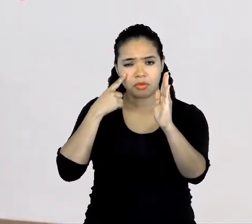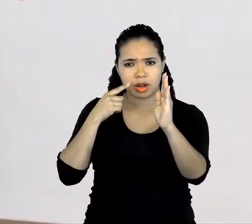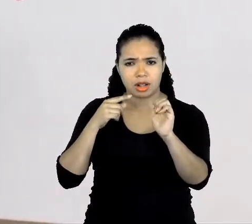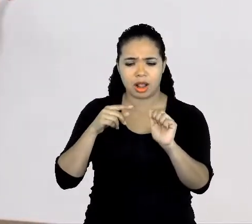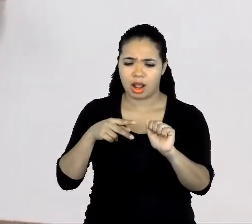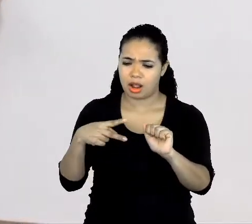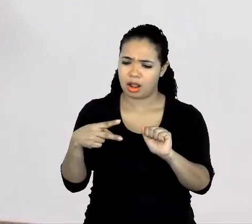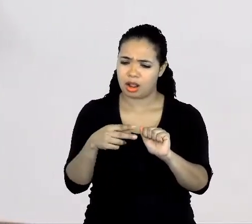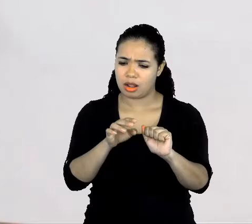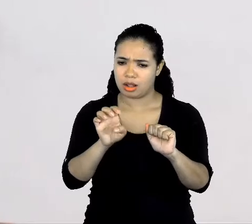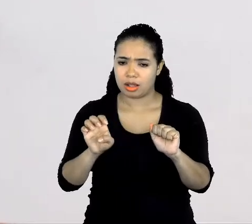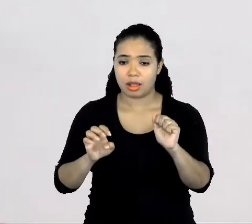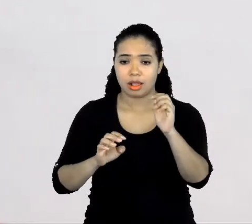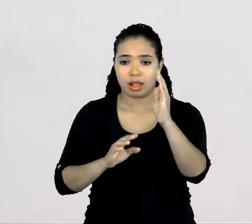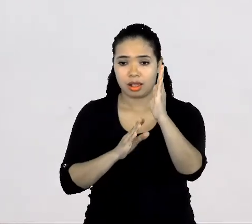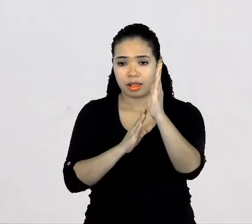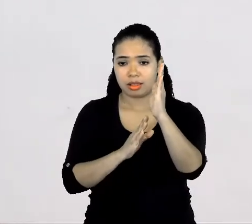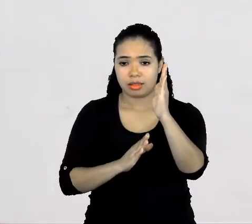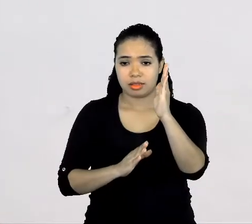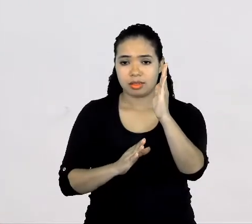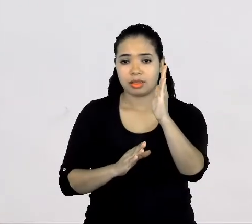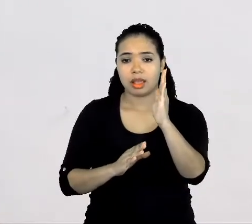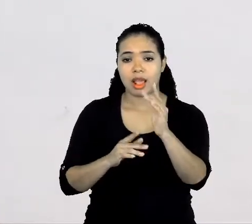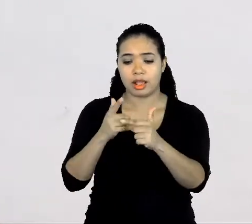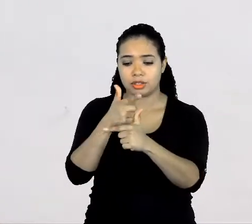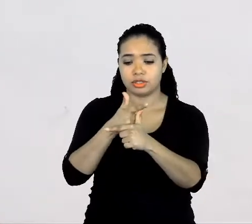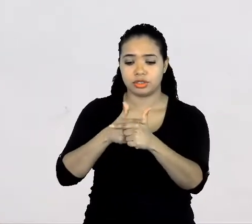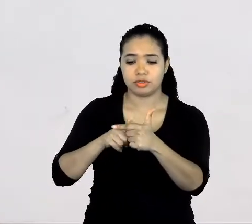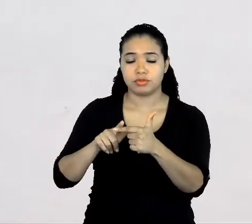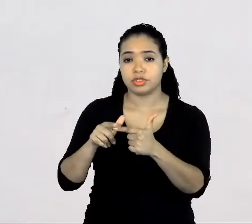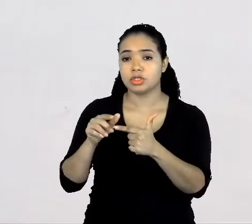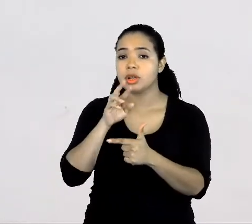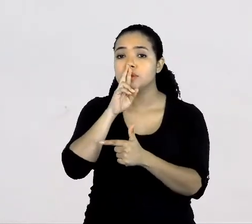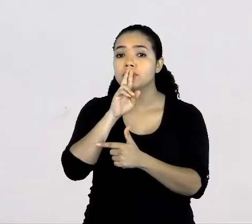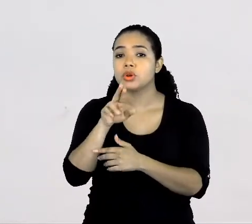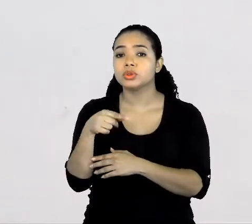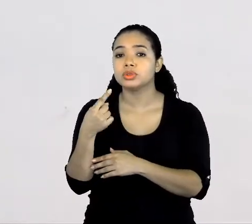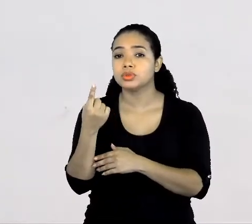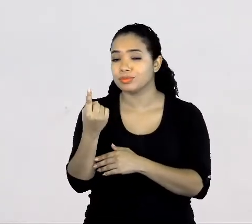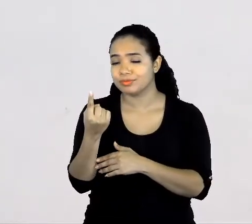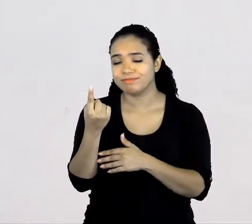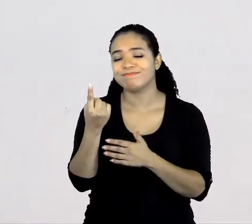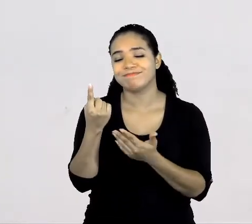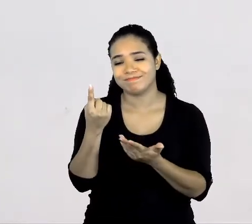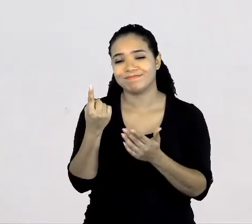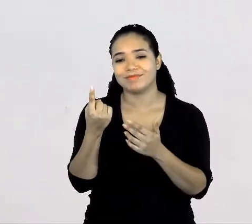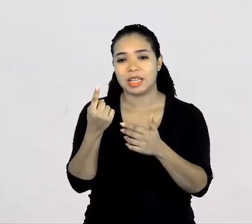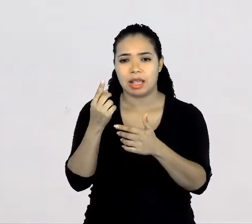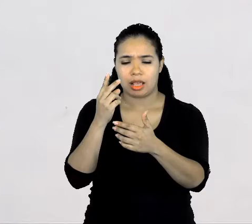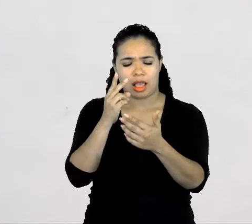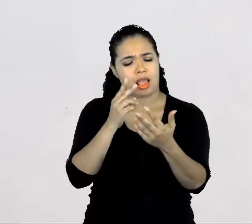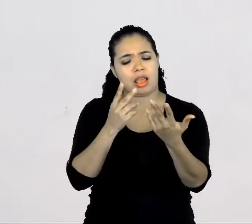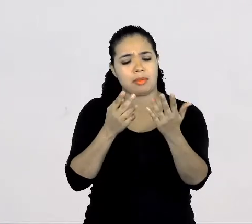interessante. Toda vez que você divide um número por ele mesmo, qual é o resultado que você encontra? 1.